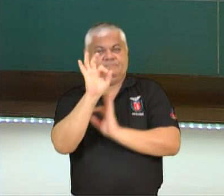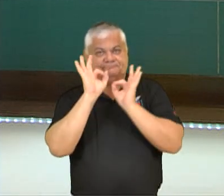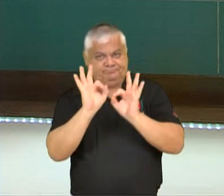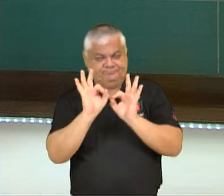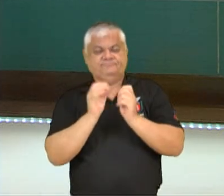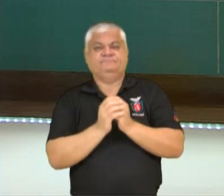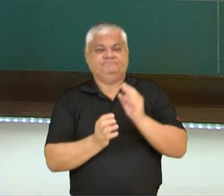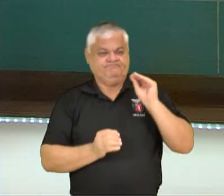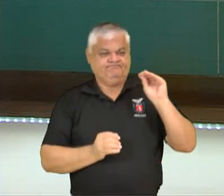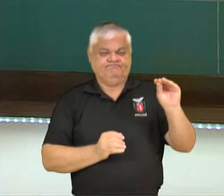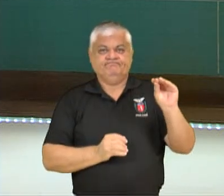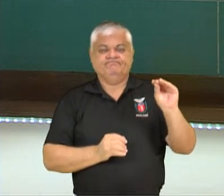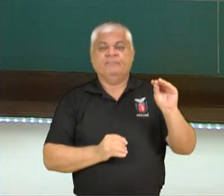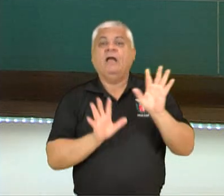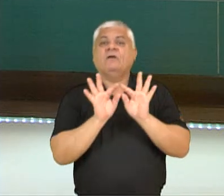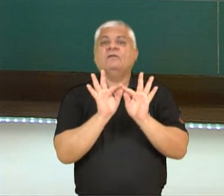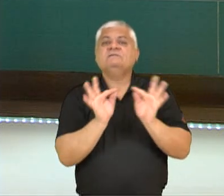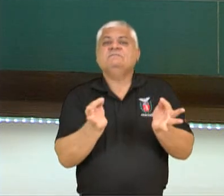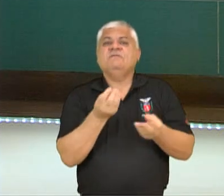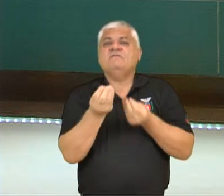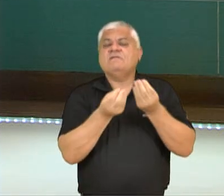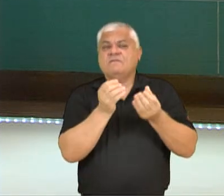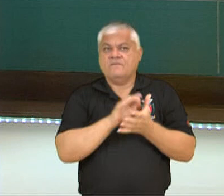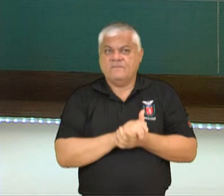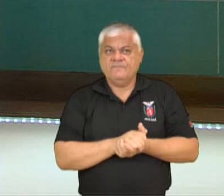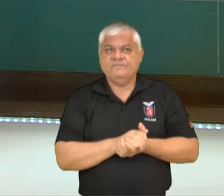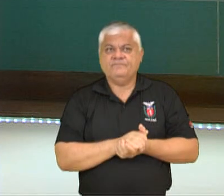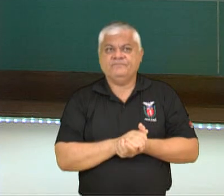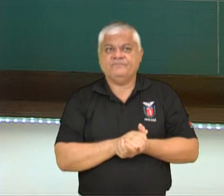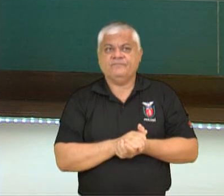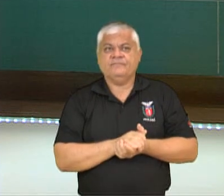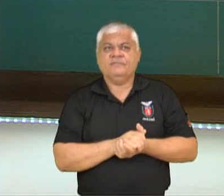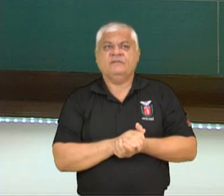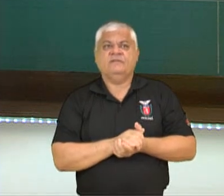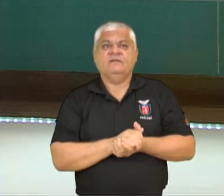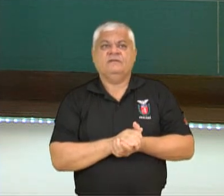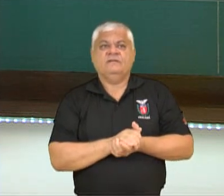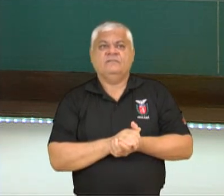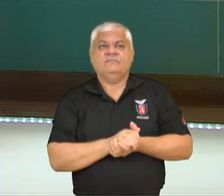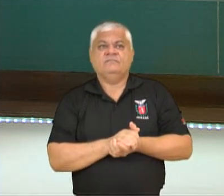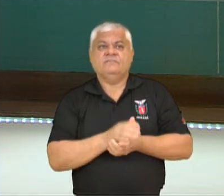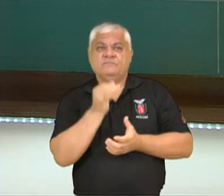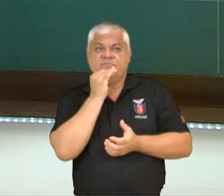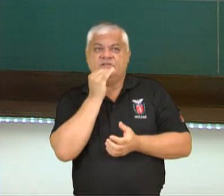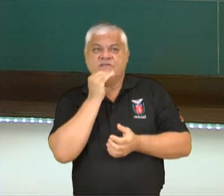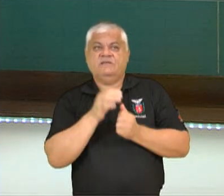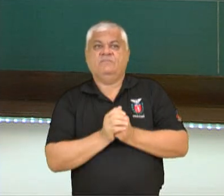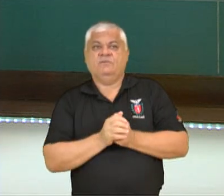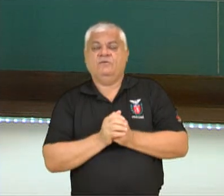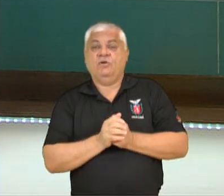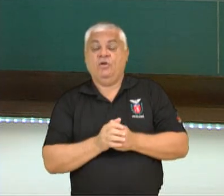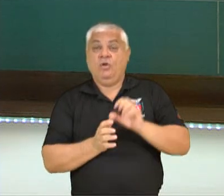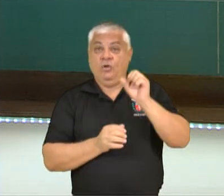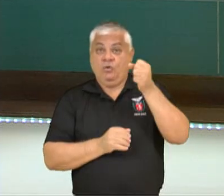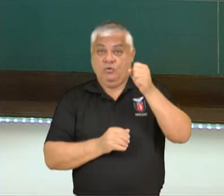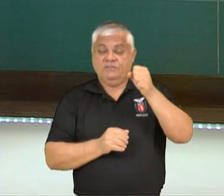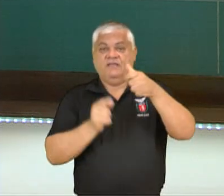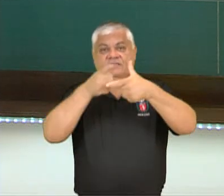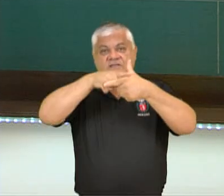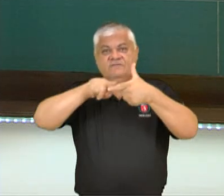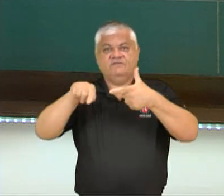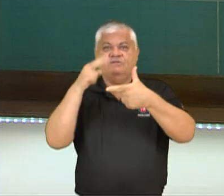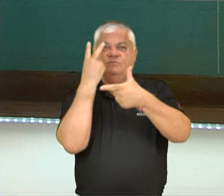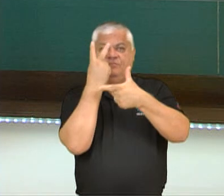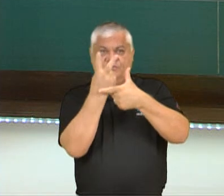Né? Podemos, inclusive, simplificar essa equação. Uma vez que eu simplifico, né, dividindo por 2 em